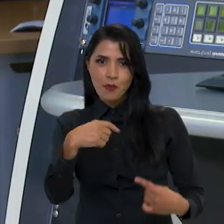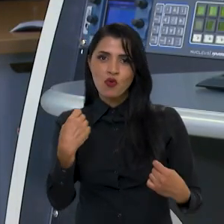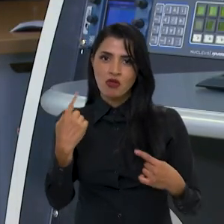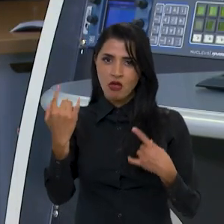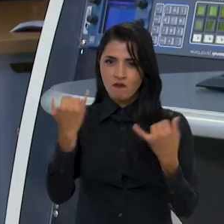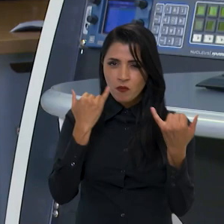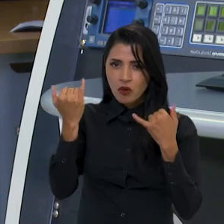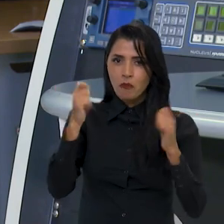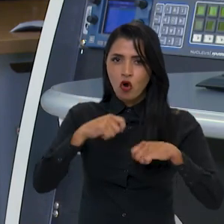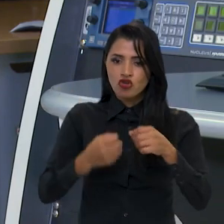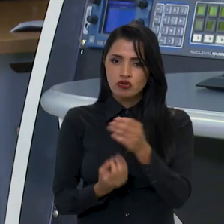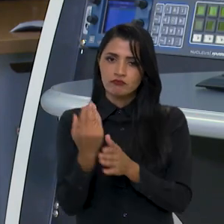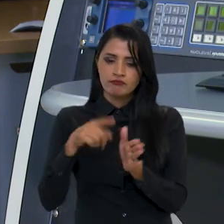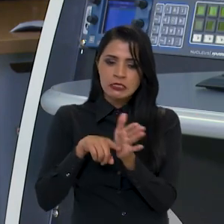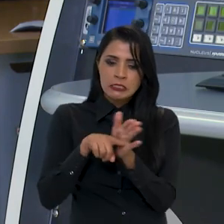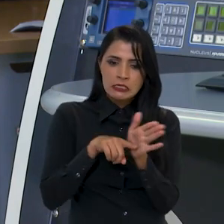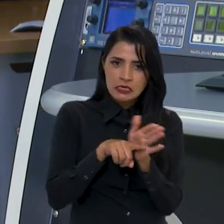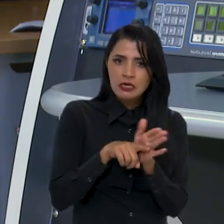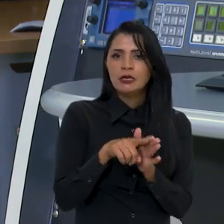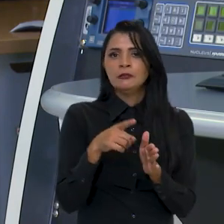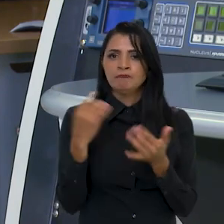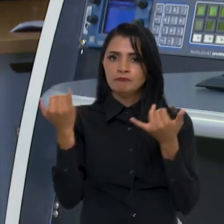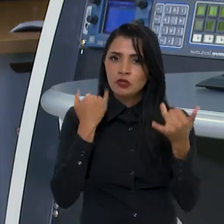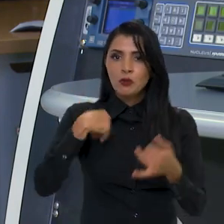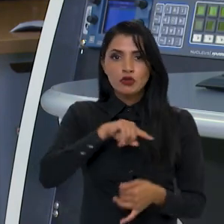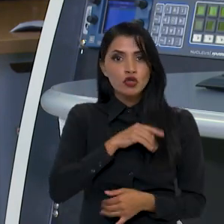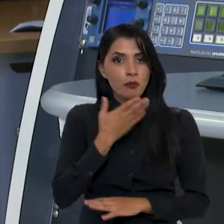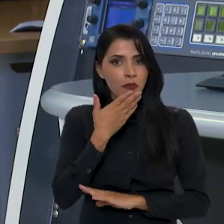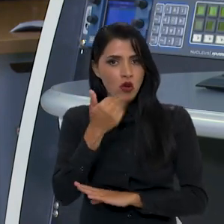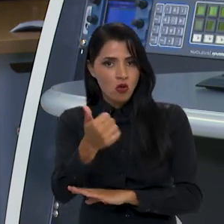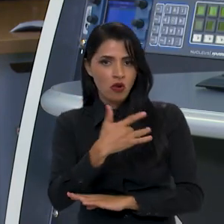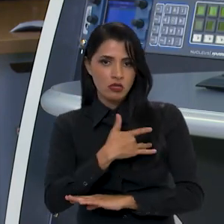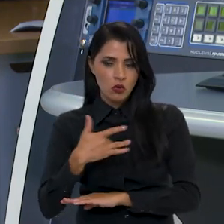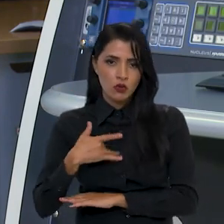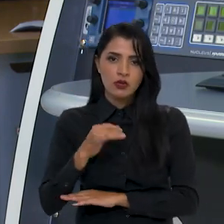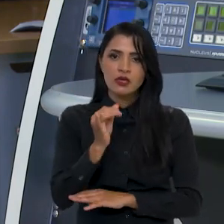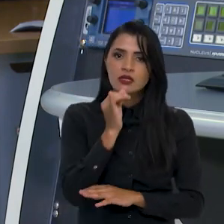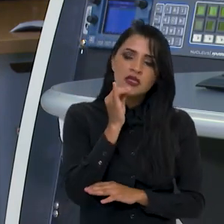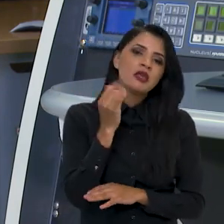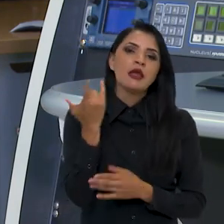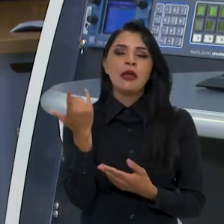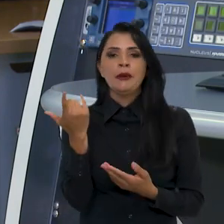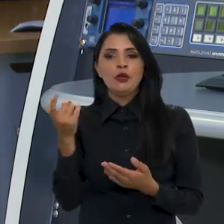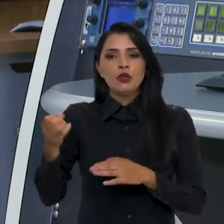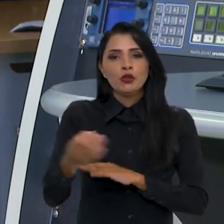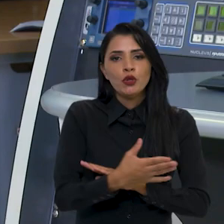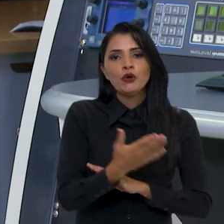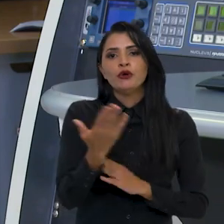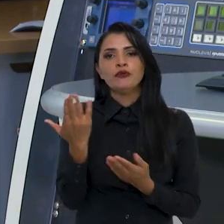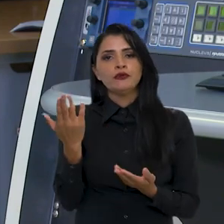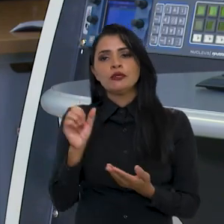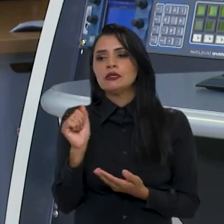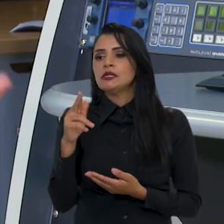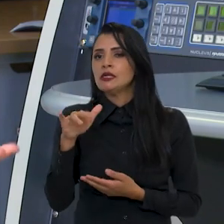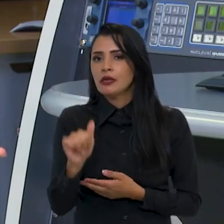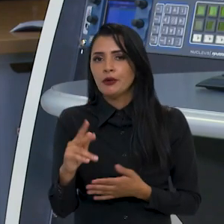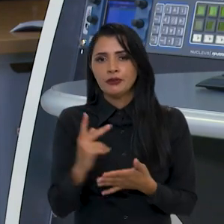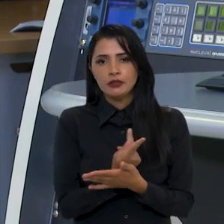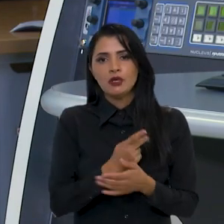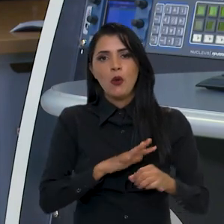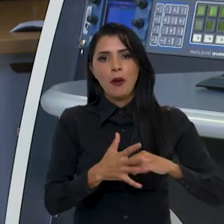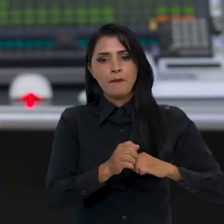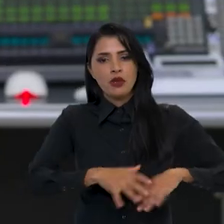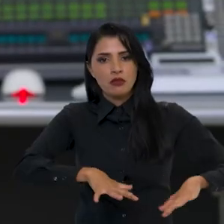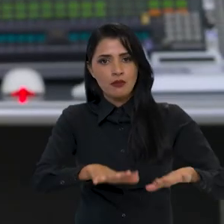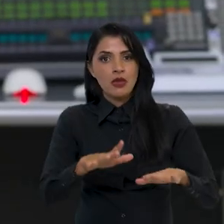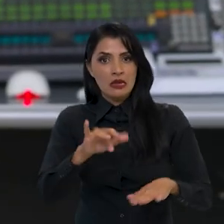podem gerar pesquisas e informações para a gente melhorar a saúde pública, por exemplo, prever novas emergências sanitárias, como foi o